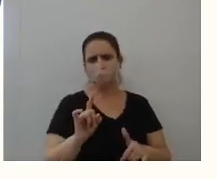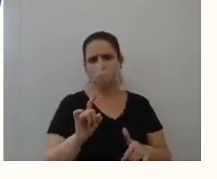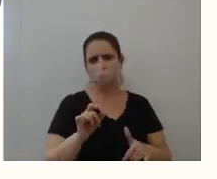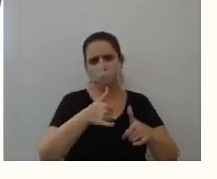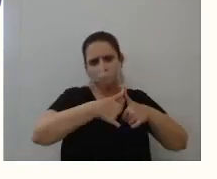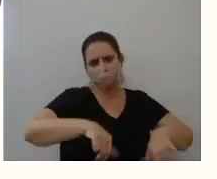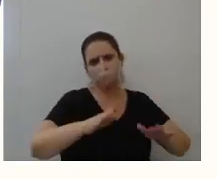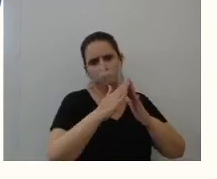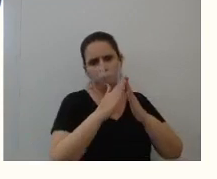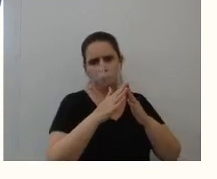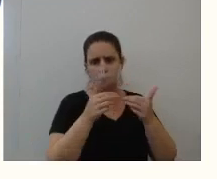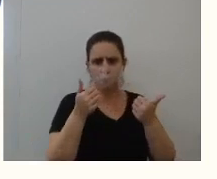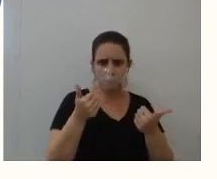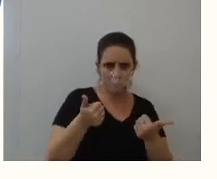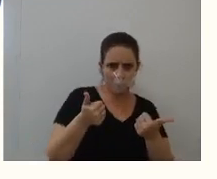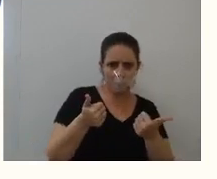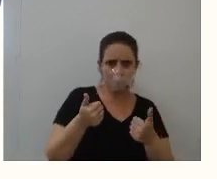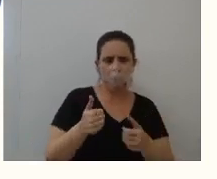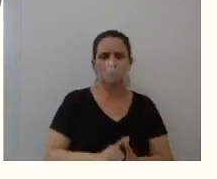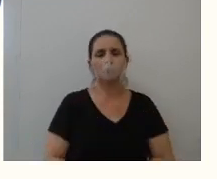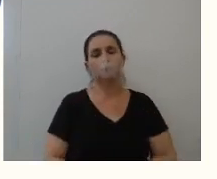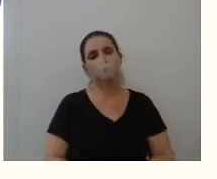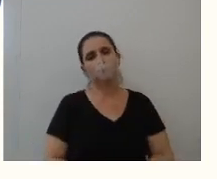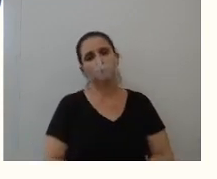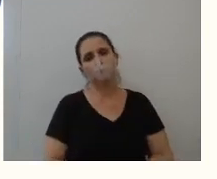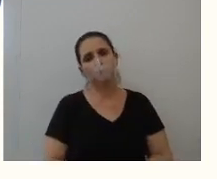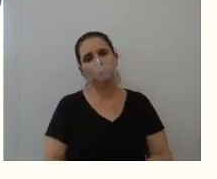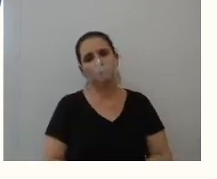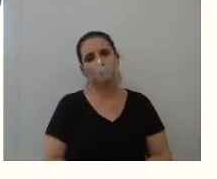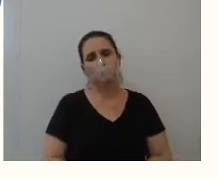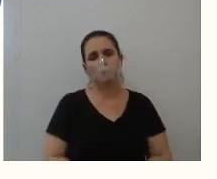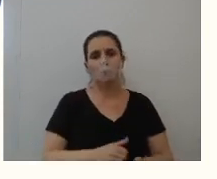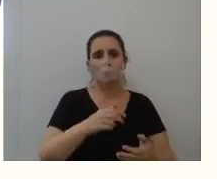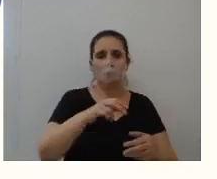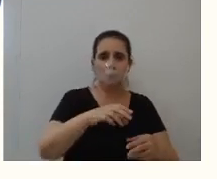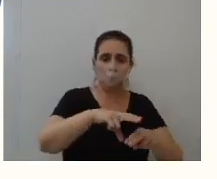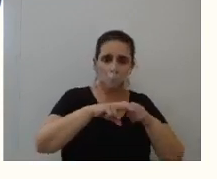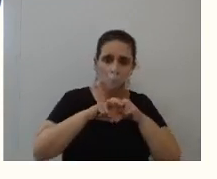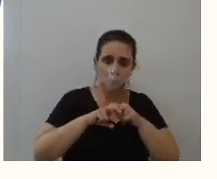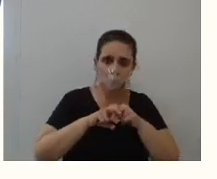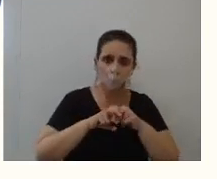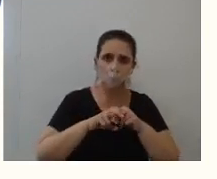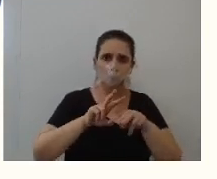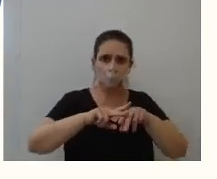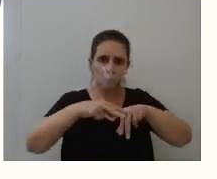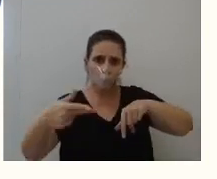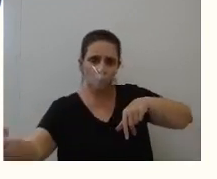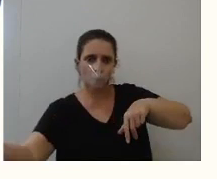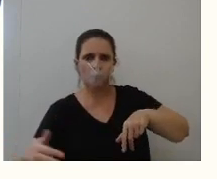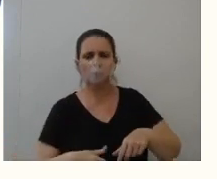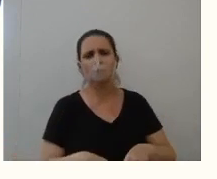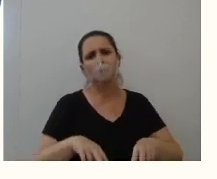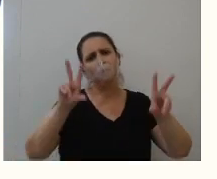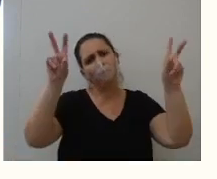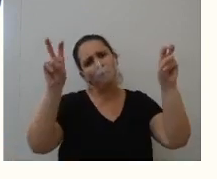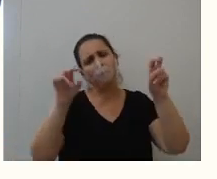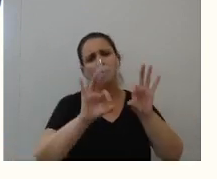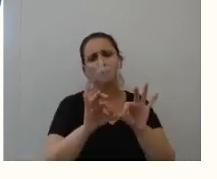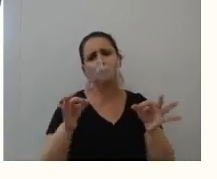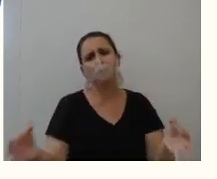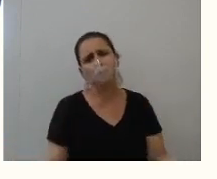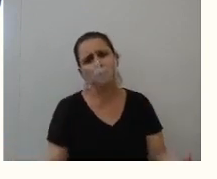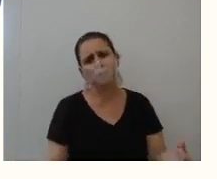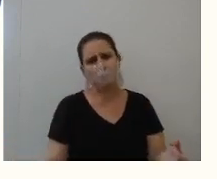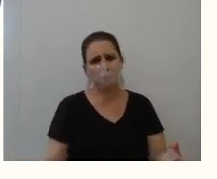sair. Beleza? Tranquilo? Relação de causa e consequência. Esse assunto é bem simples, gente. A gente só precisa aprender